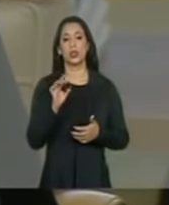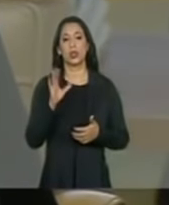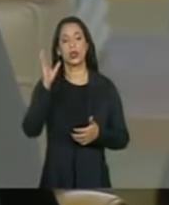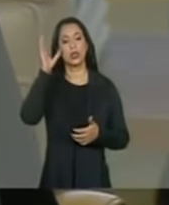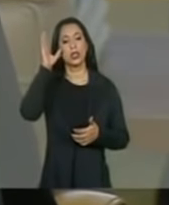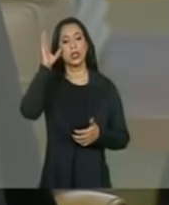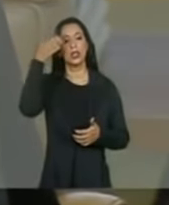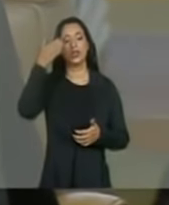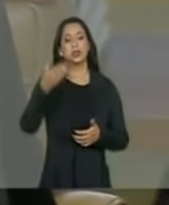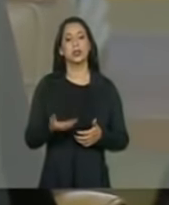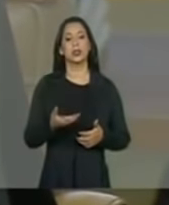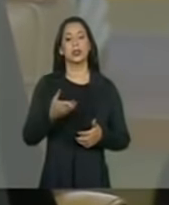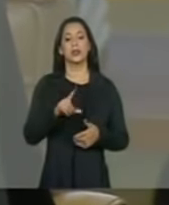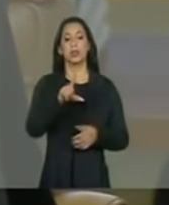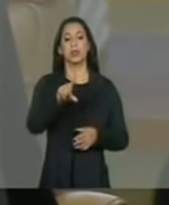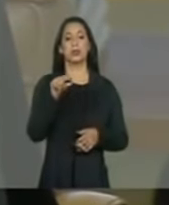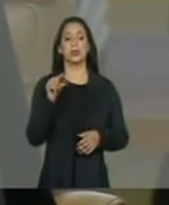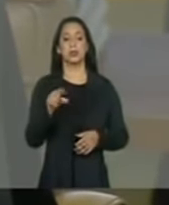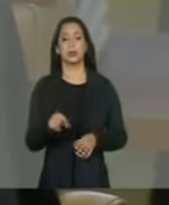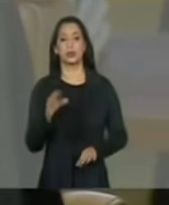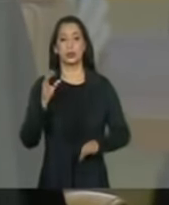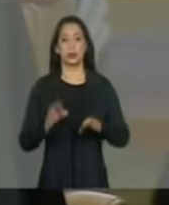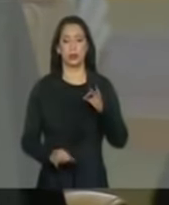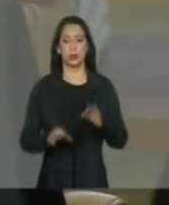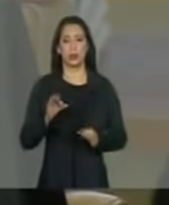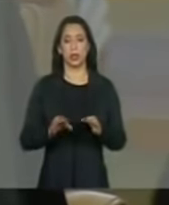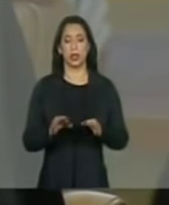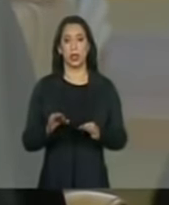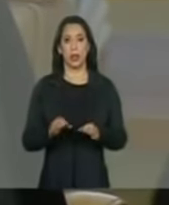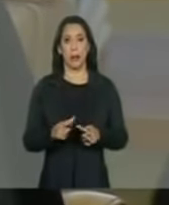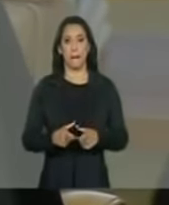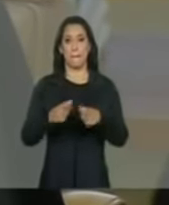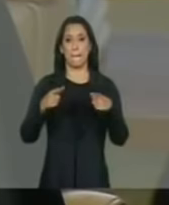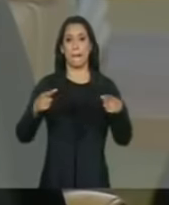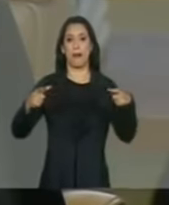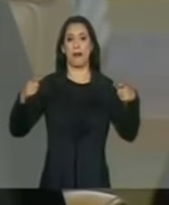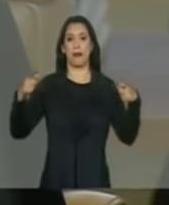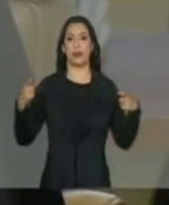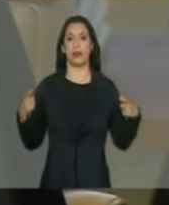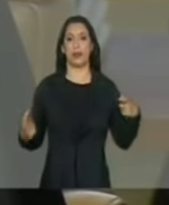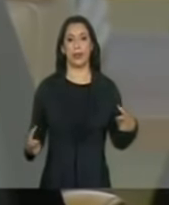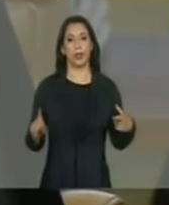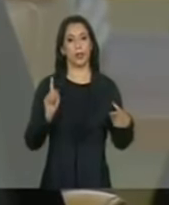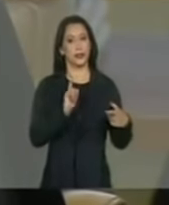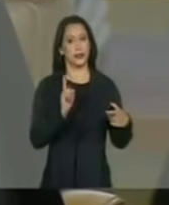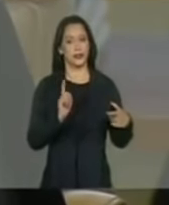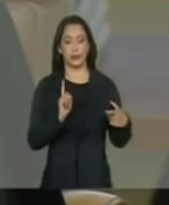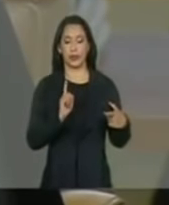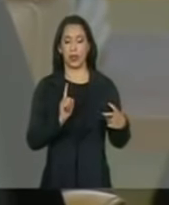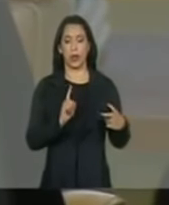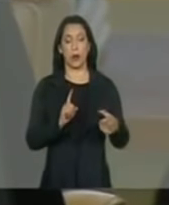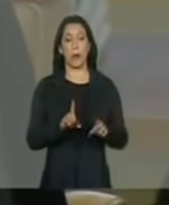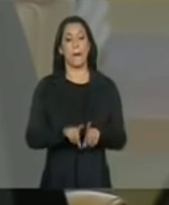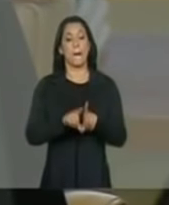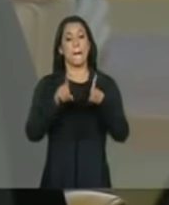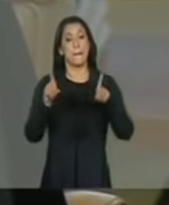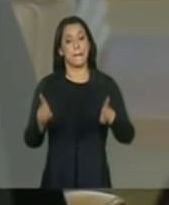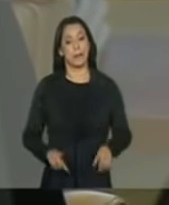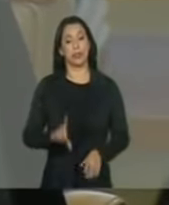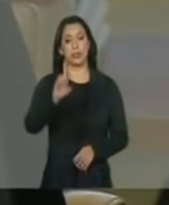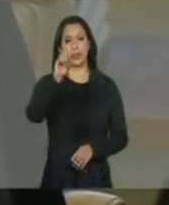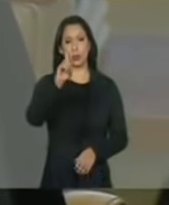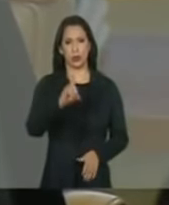judiciais com a vontade de maiorias contingentes mas na aplicação do direito sob